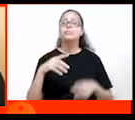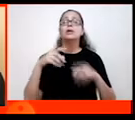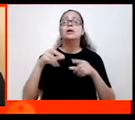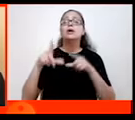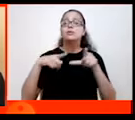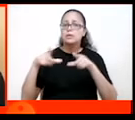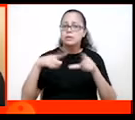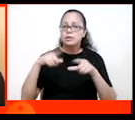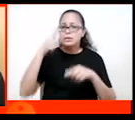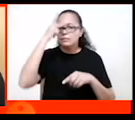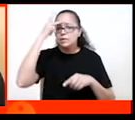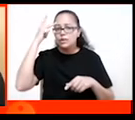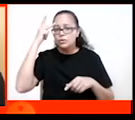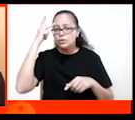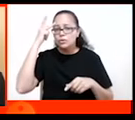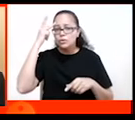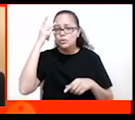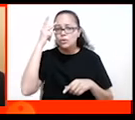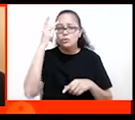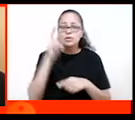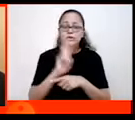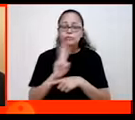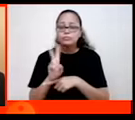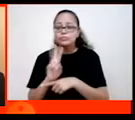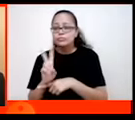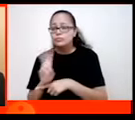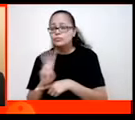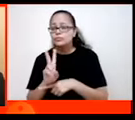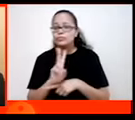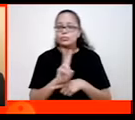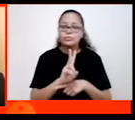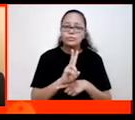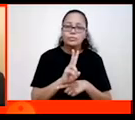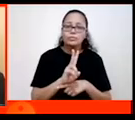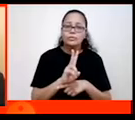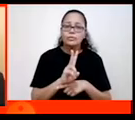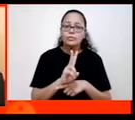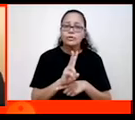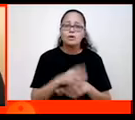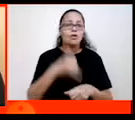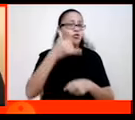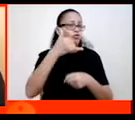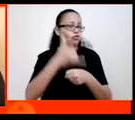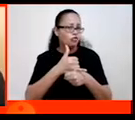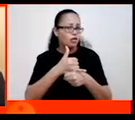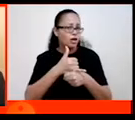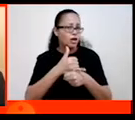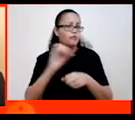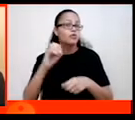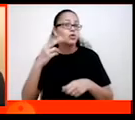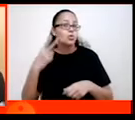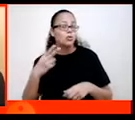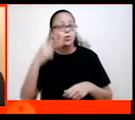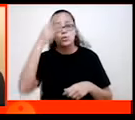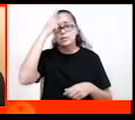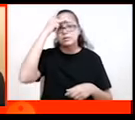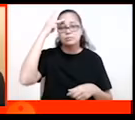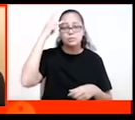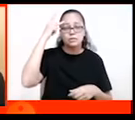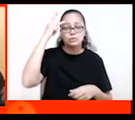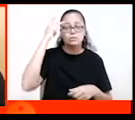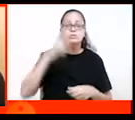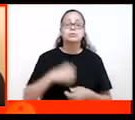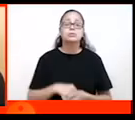estavam na fábrica, eles passaram a ser monitorados segundo o seu tempo de produção. Então, o empregador, né, ou as pessoas que estavam